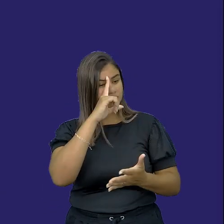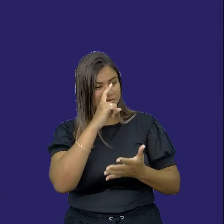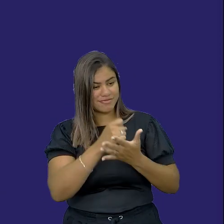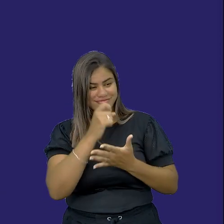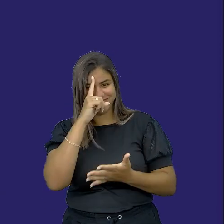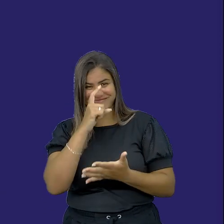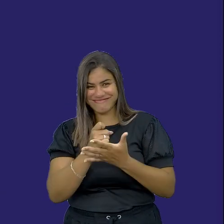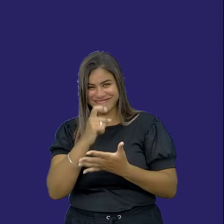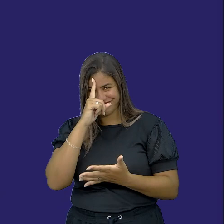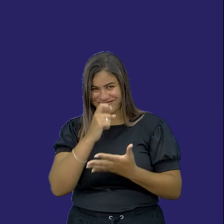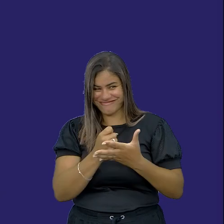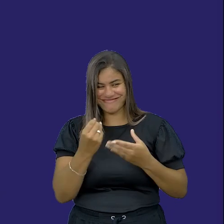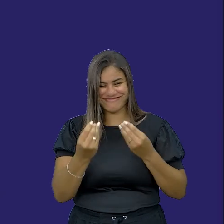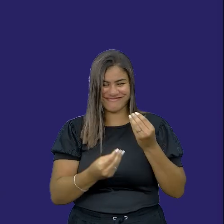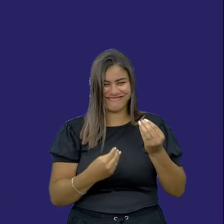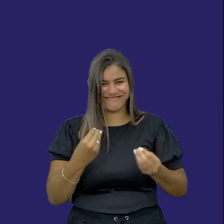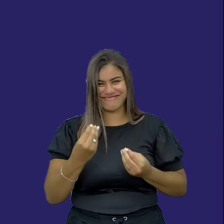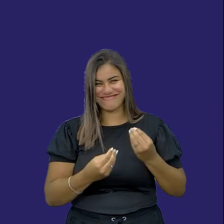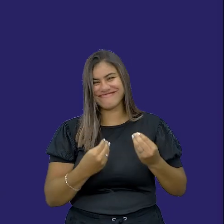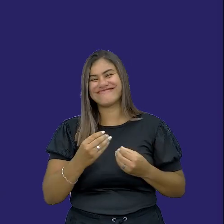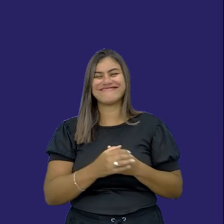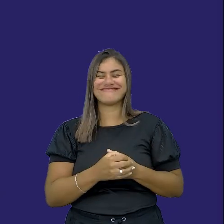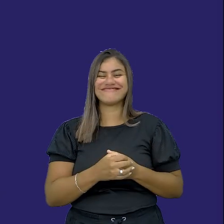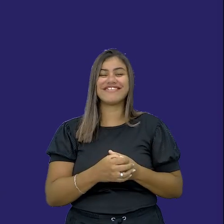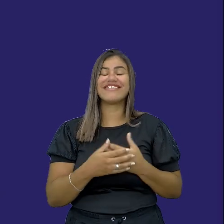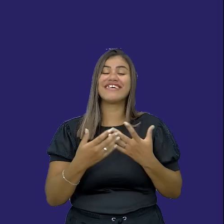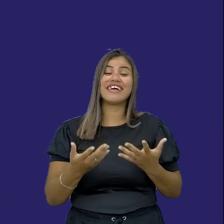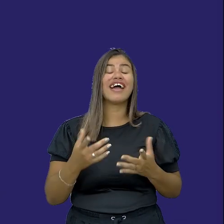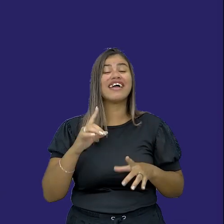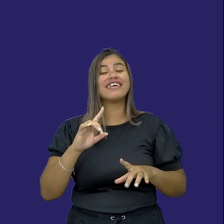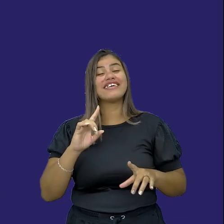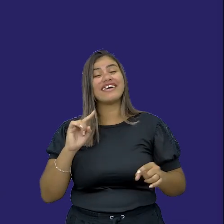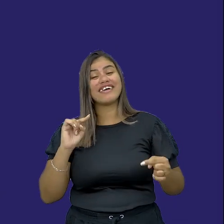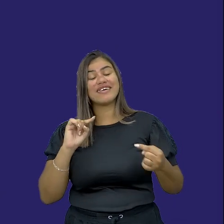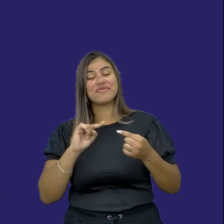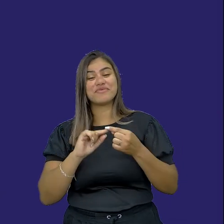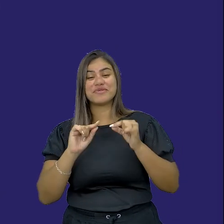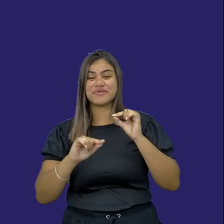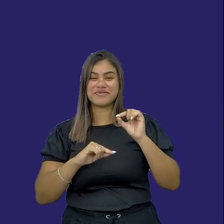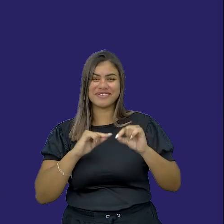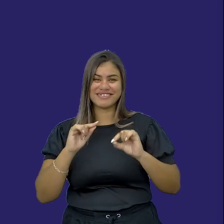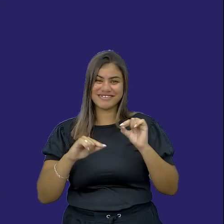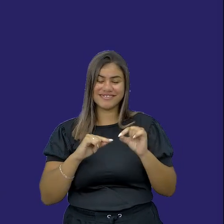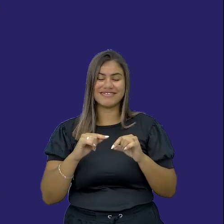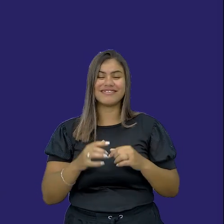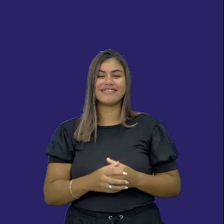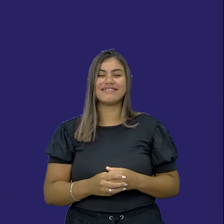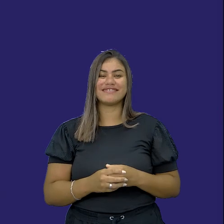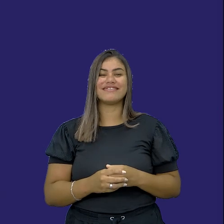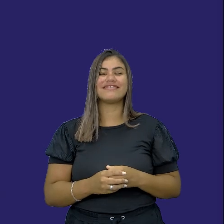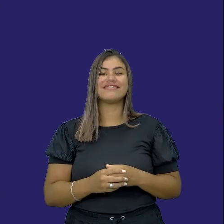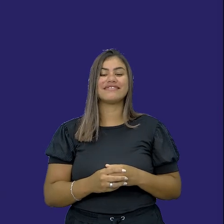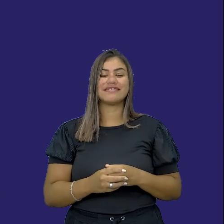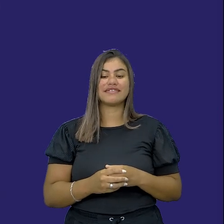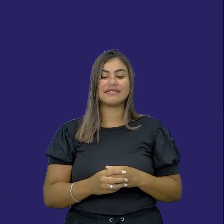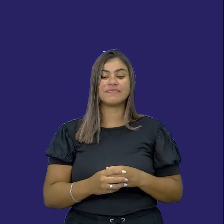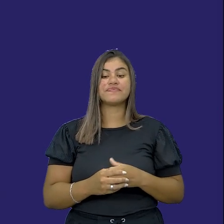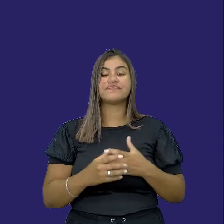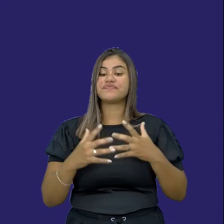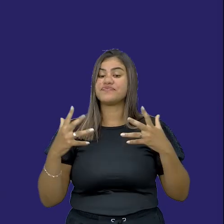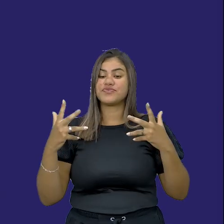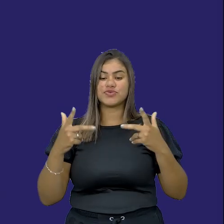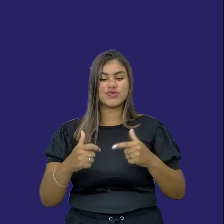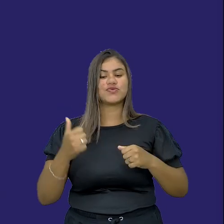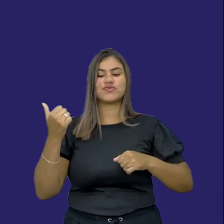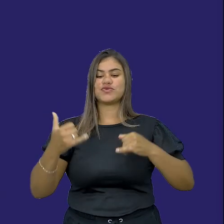isso, de fato, né, vai assim ao encontro, né, não de encontro, mas ao encontro de tudo isso que a